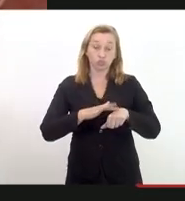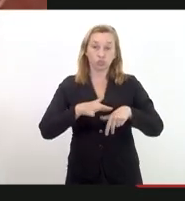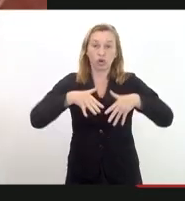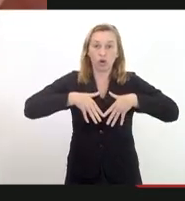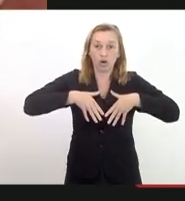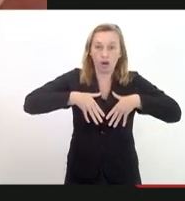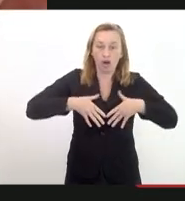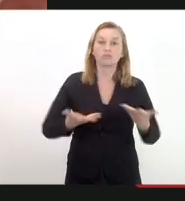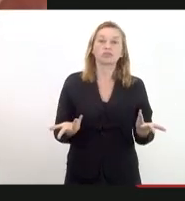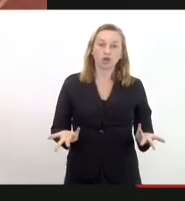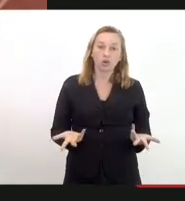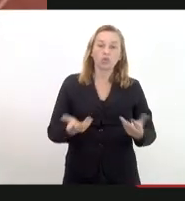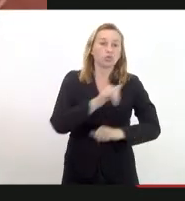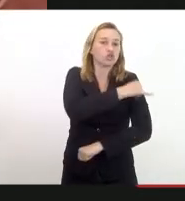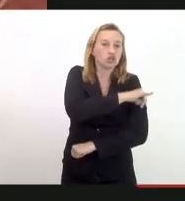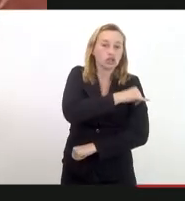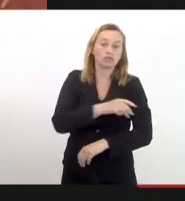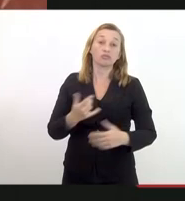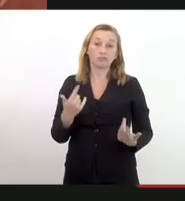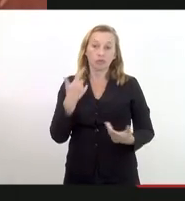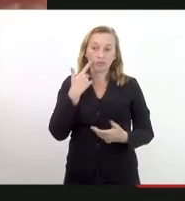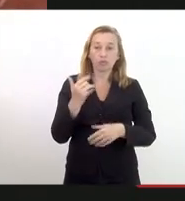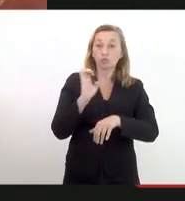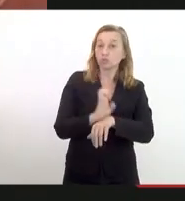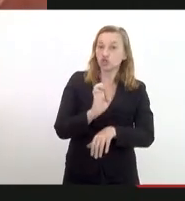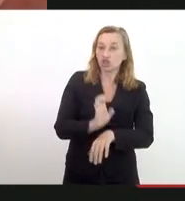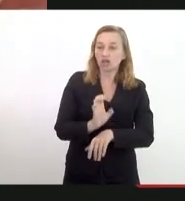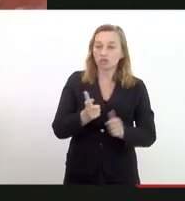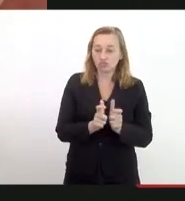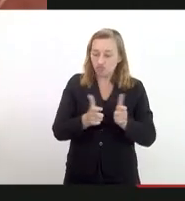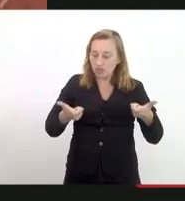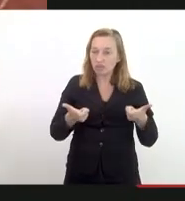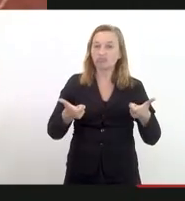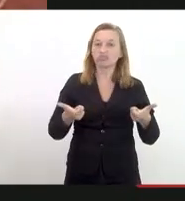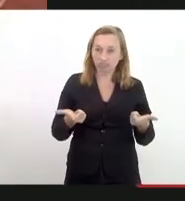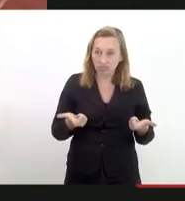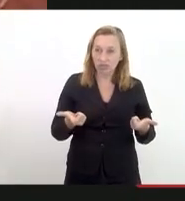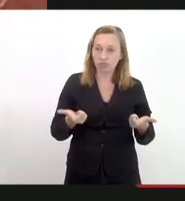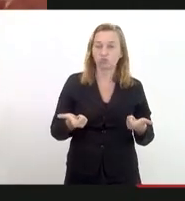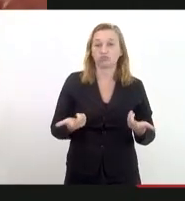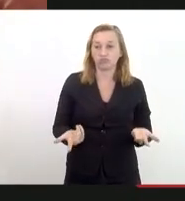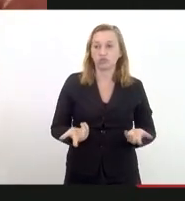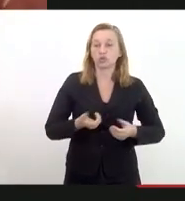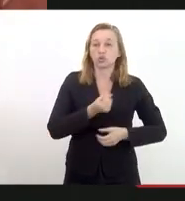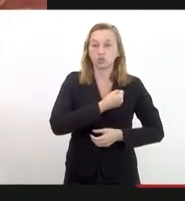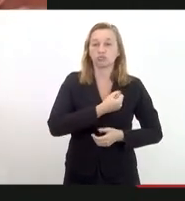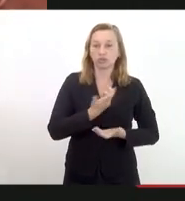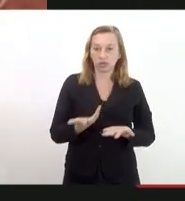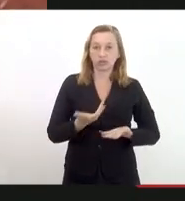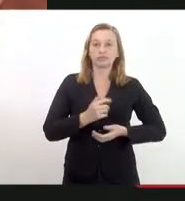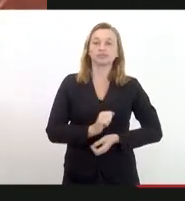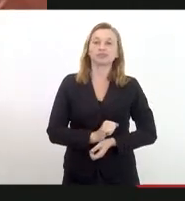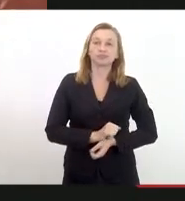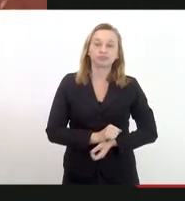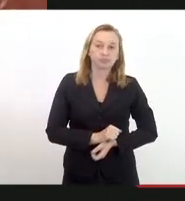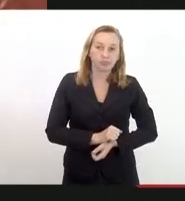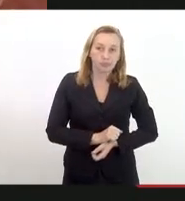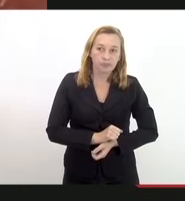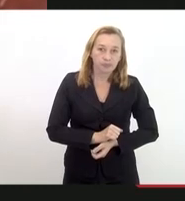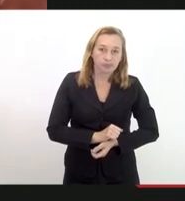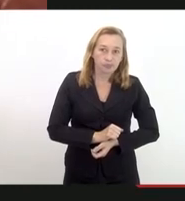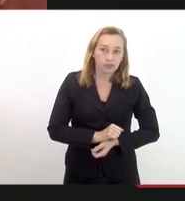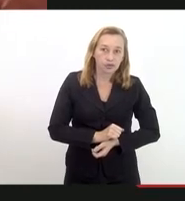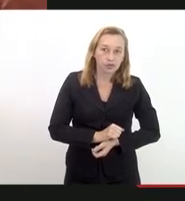estado que tem uma região metropolitana com uma grande densidade populacional, uma ocupação do espaço urbano